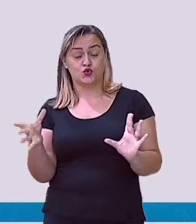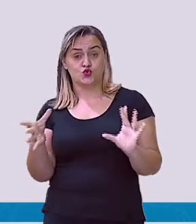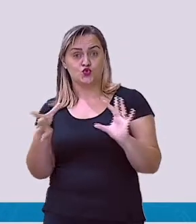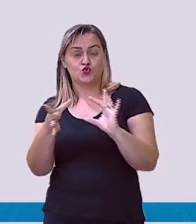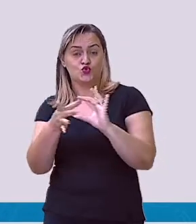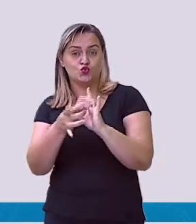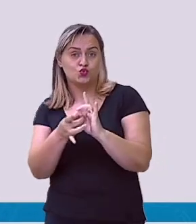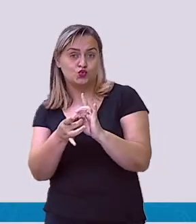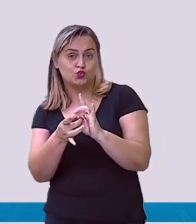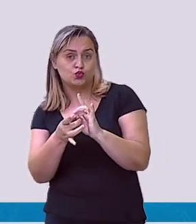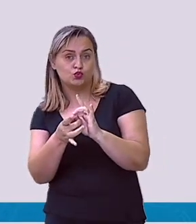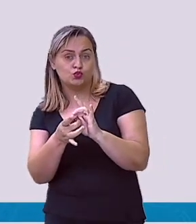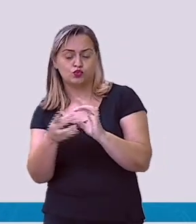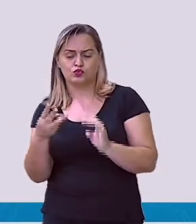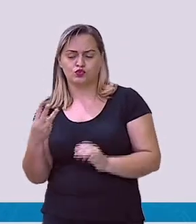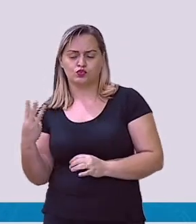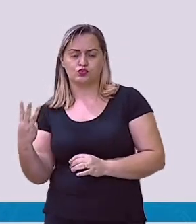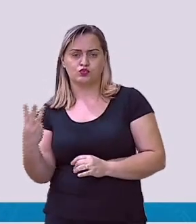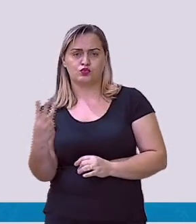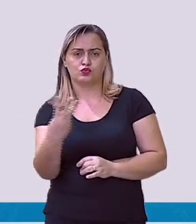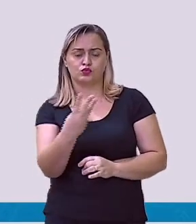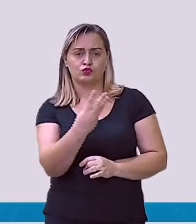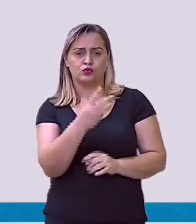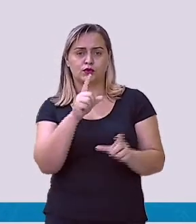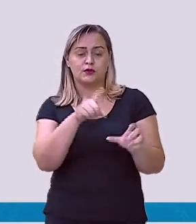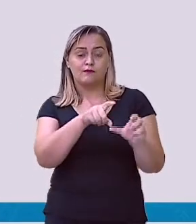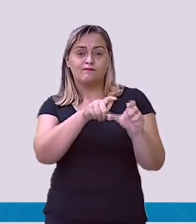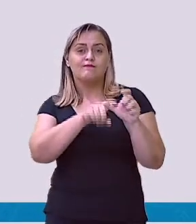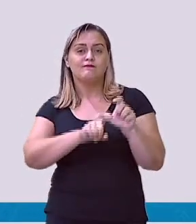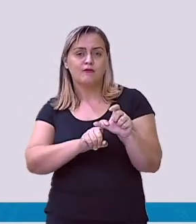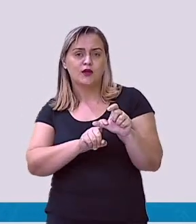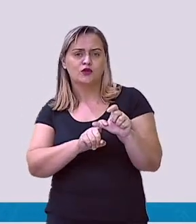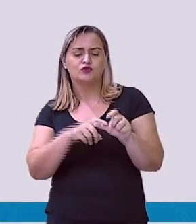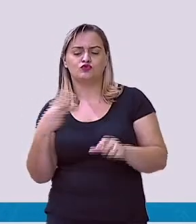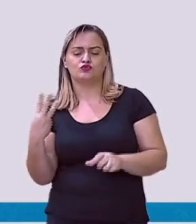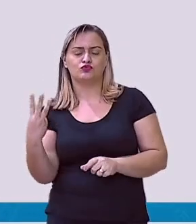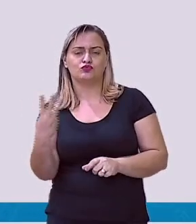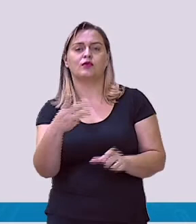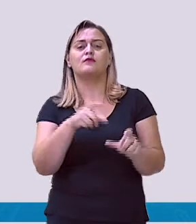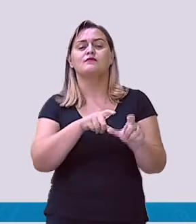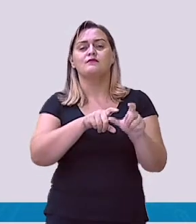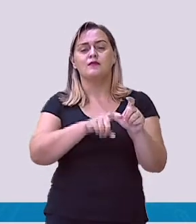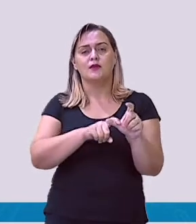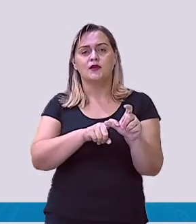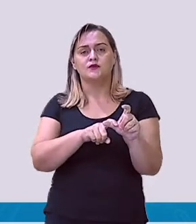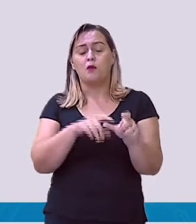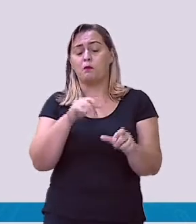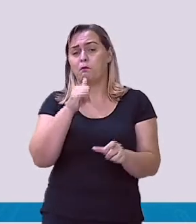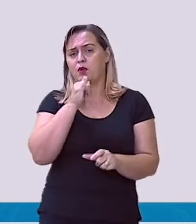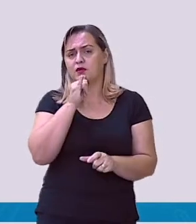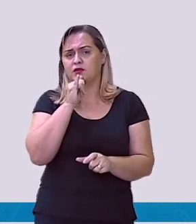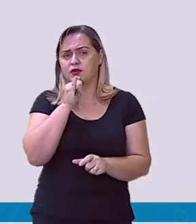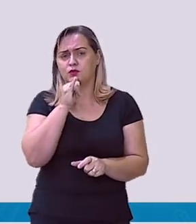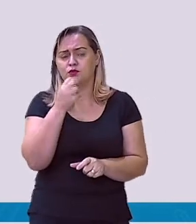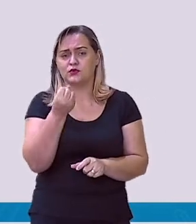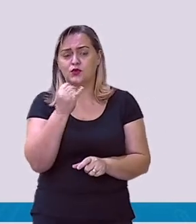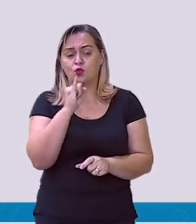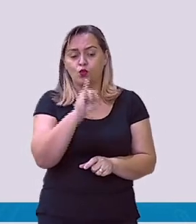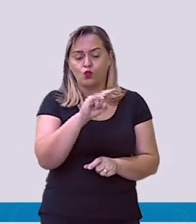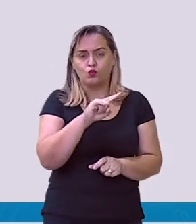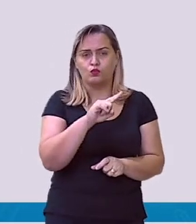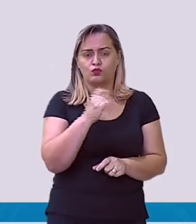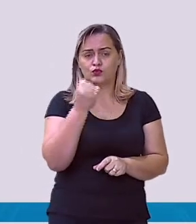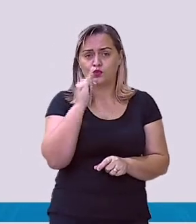interdependentes, um depende do outro, a modificação em um só